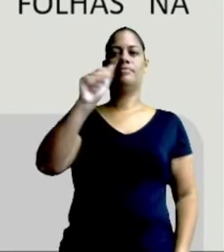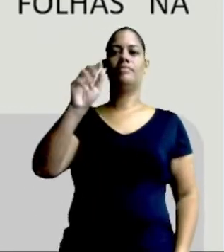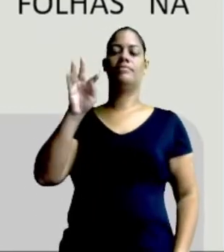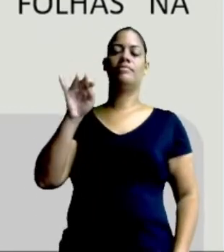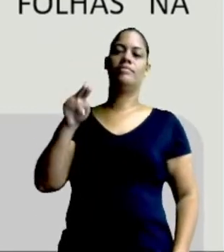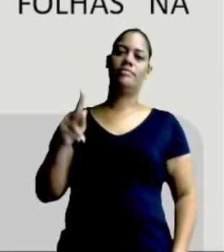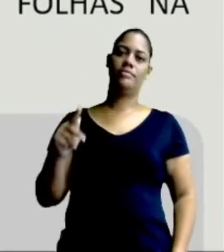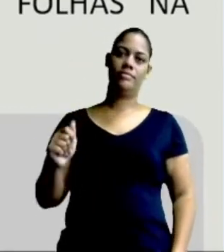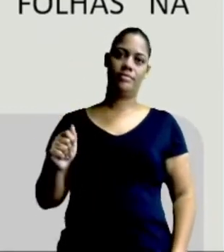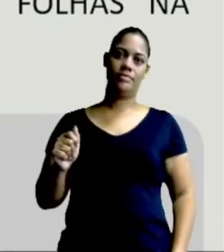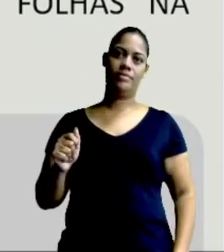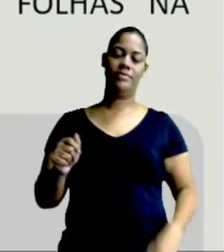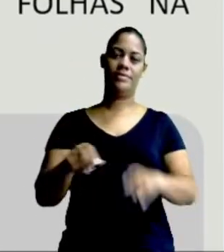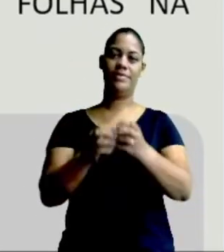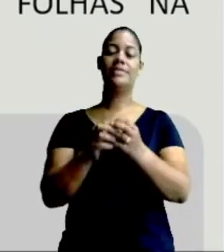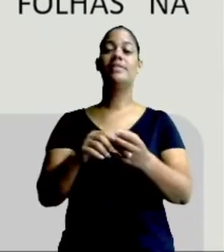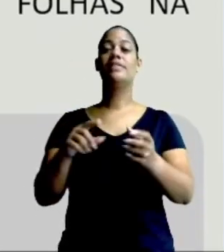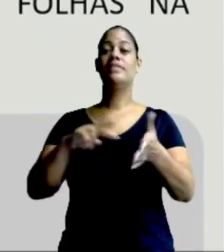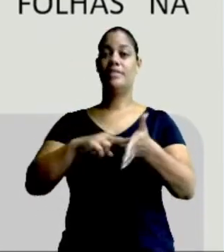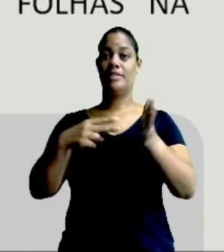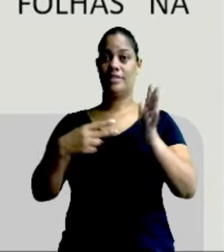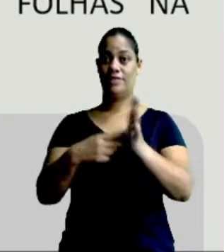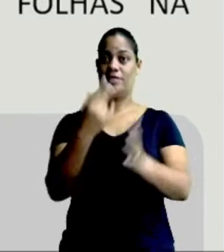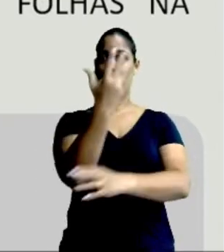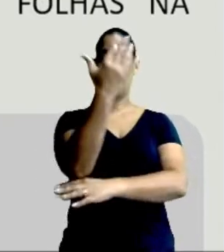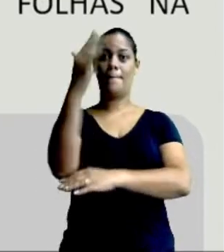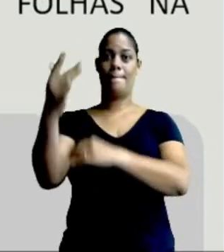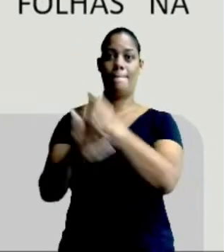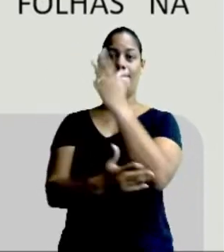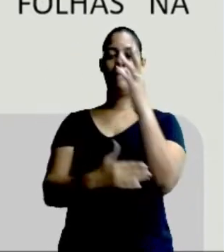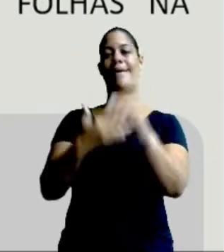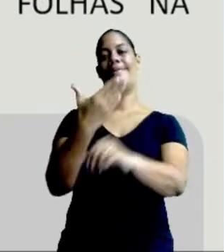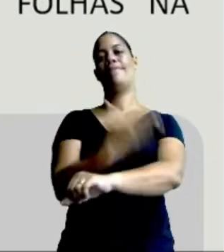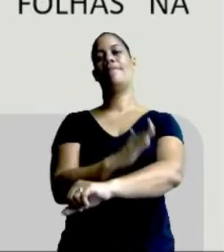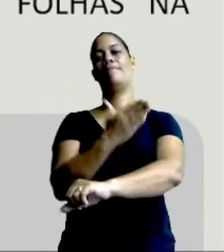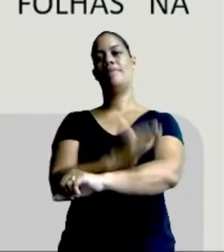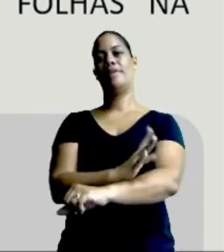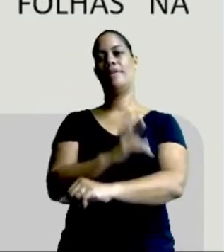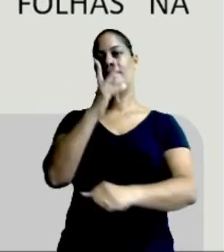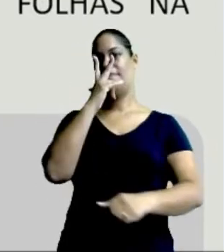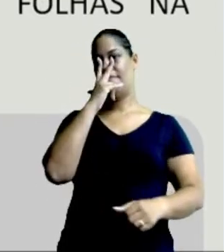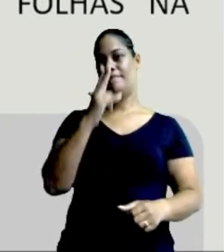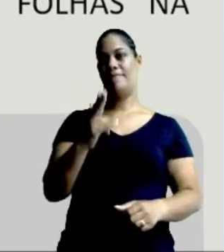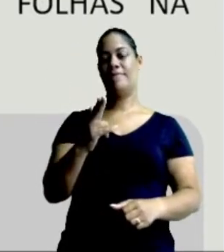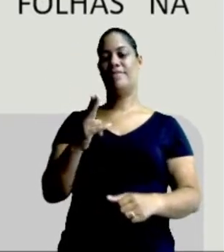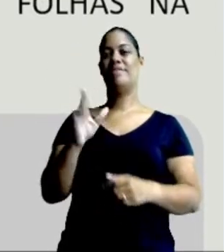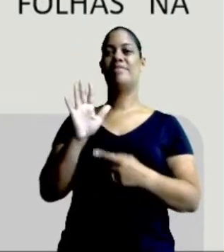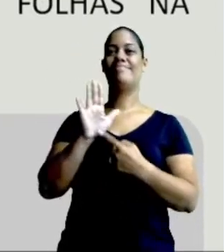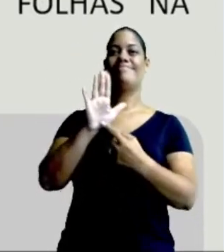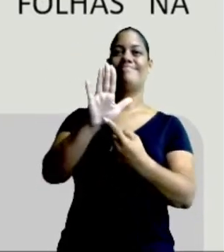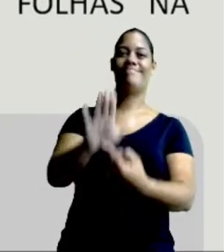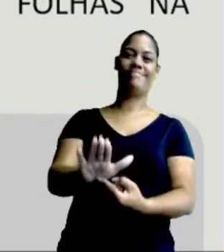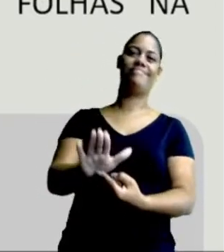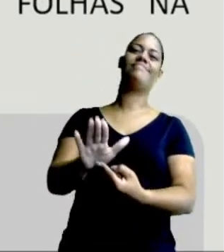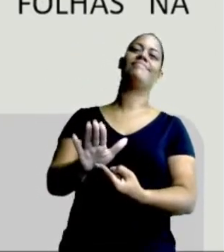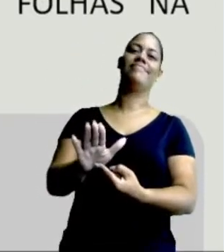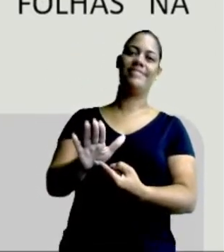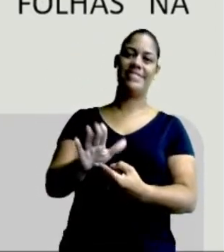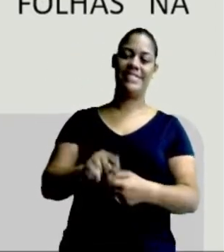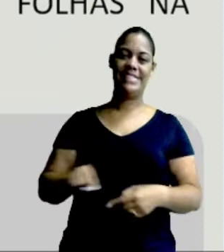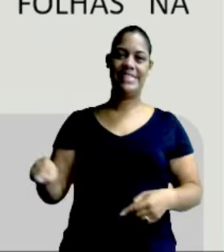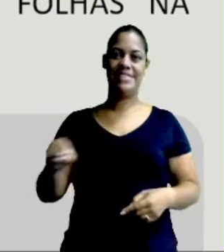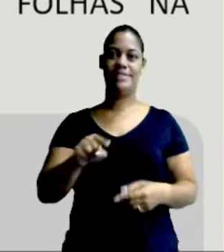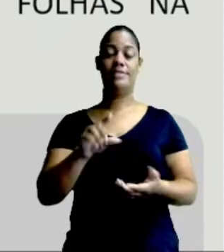caatinga? Significa mata branca na língua tupi, devido à aparência da mata durante a seca. E aí nós vamos